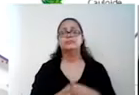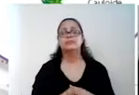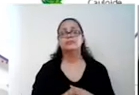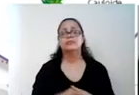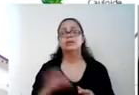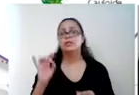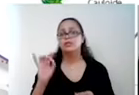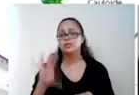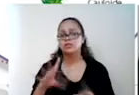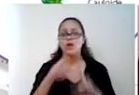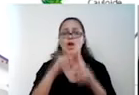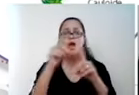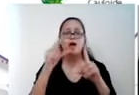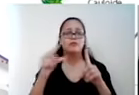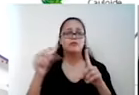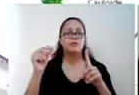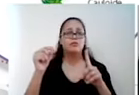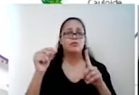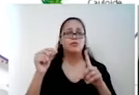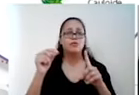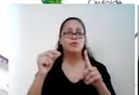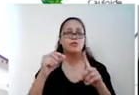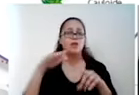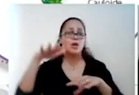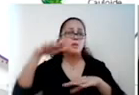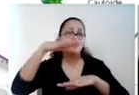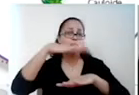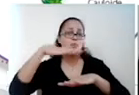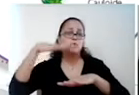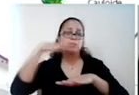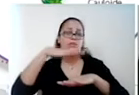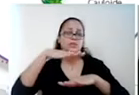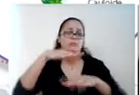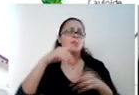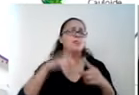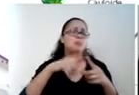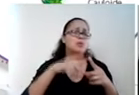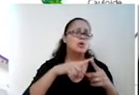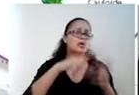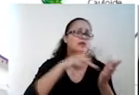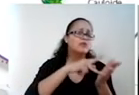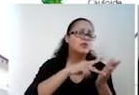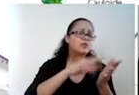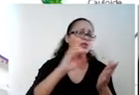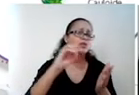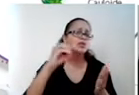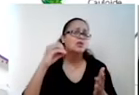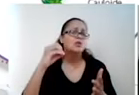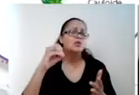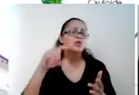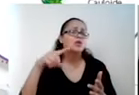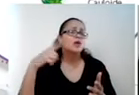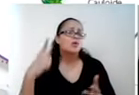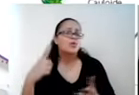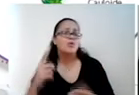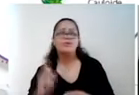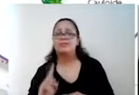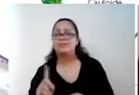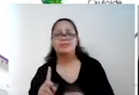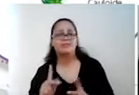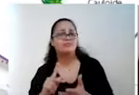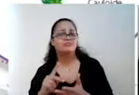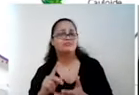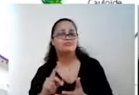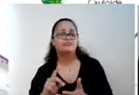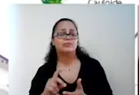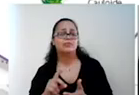somente a folha fica por cima do solo. E por que um é verdadeiro e o outro é não? Porque tanto a folha da briófita como a pteridófita têm a